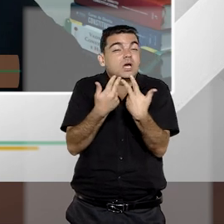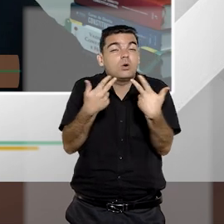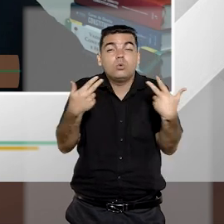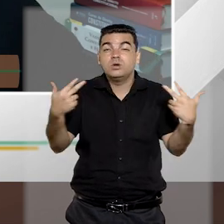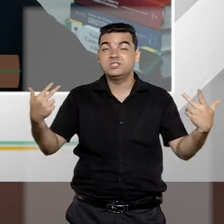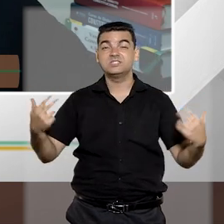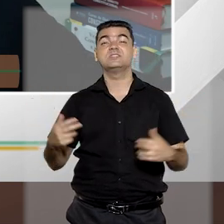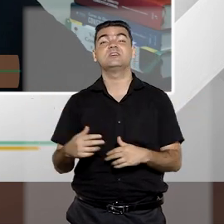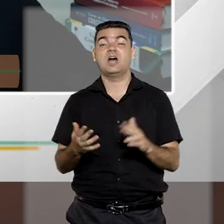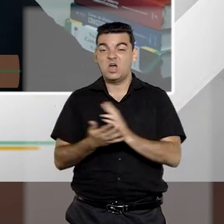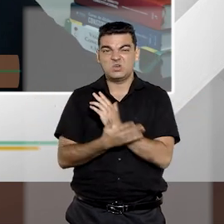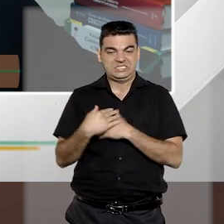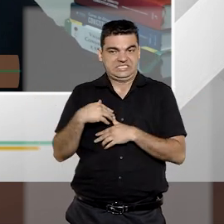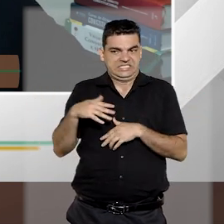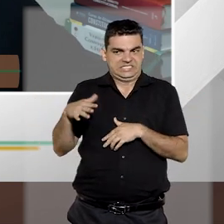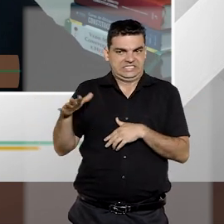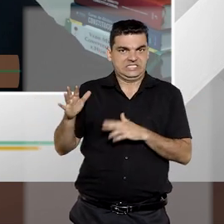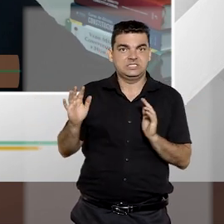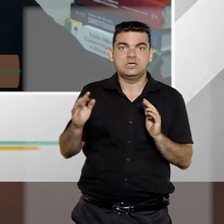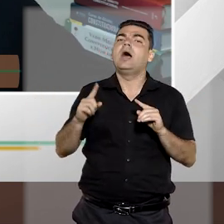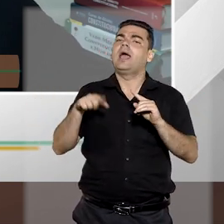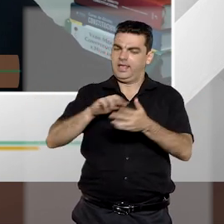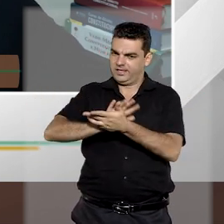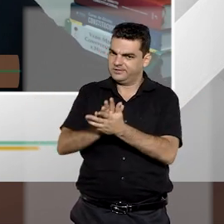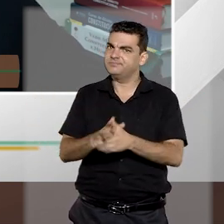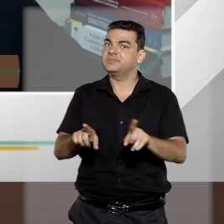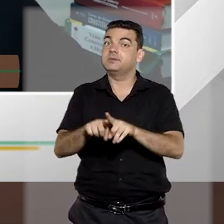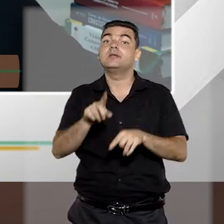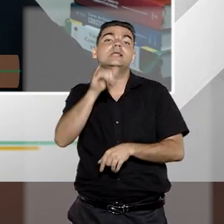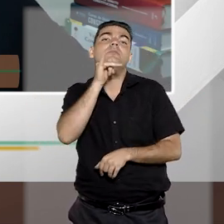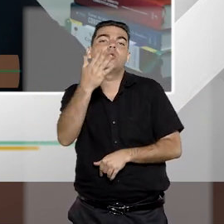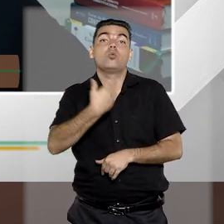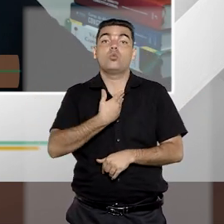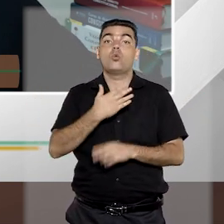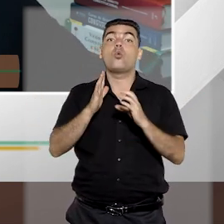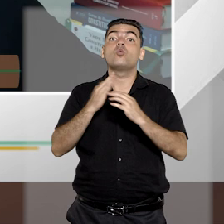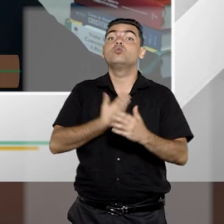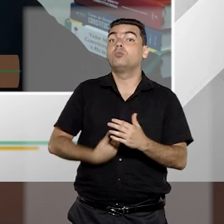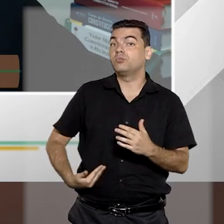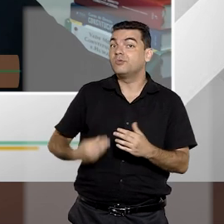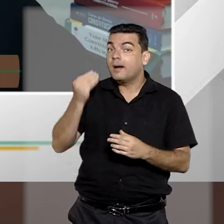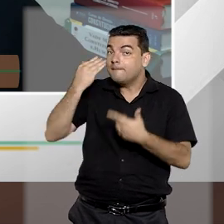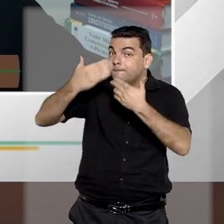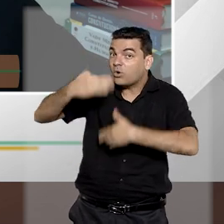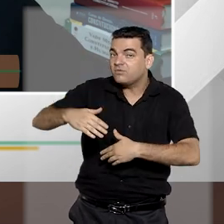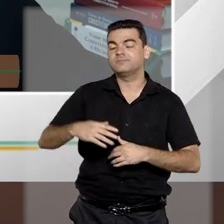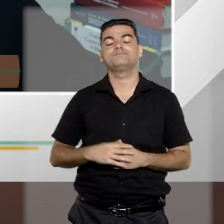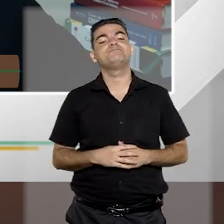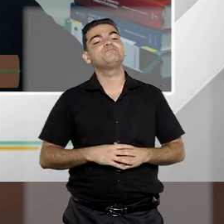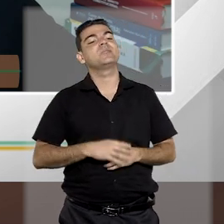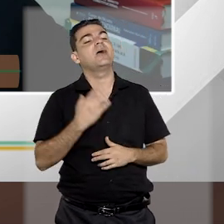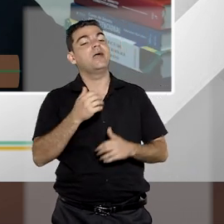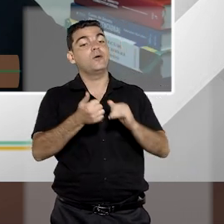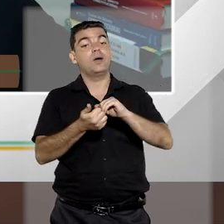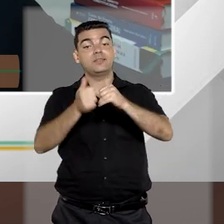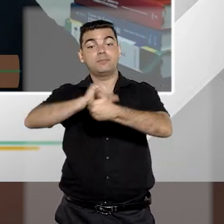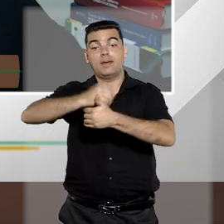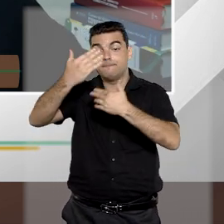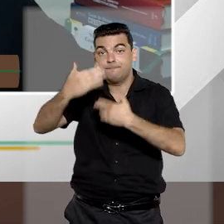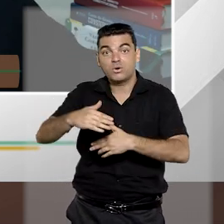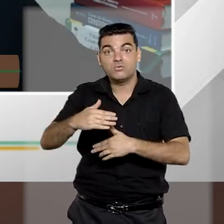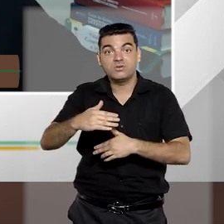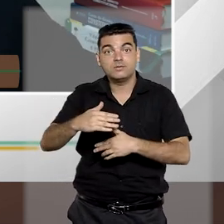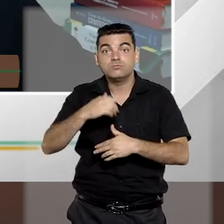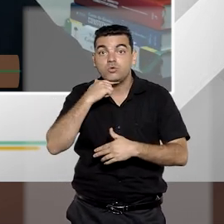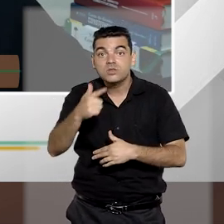também da omissão. Ou seja, por exemplo, aquele candidato de um concurso público que ele não tem ali garantido adaptação razoável,